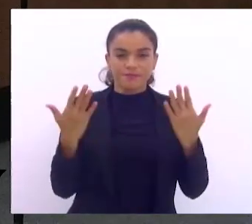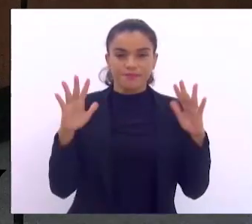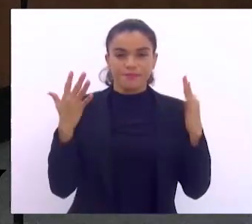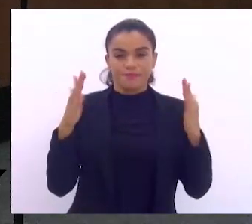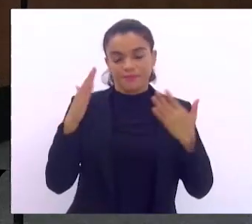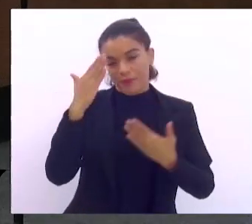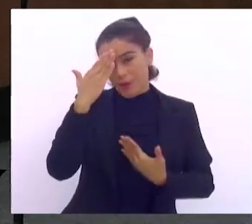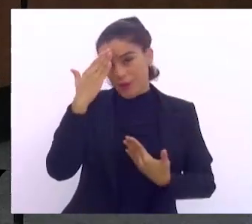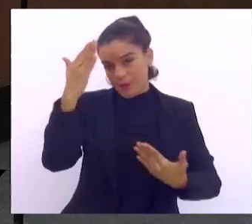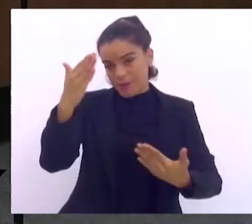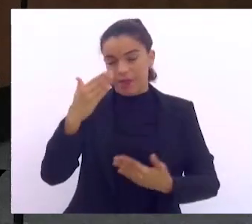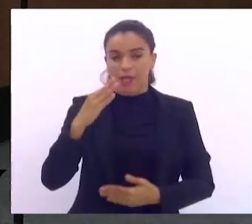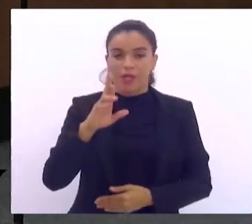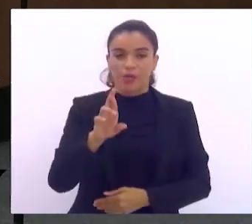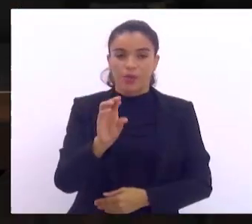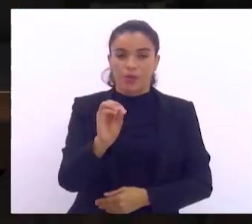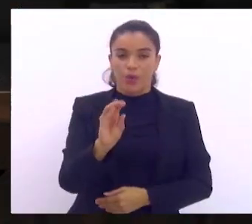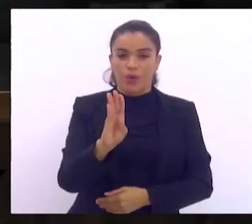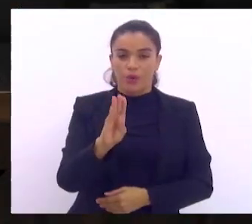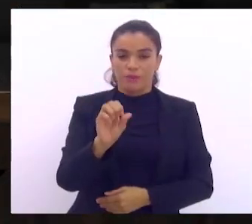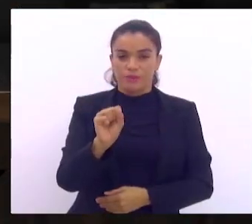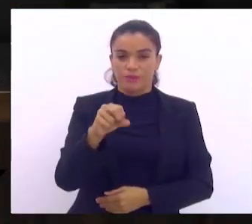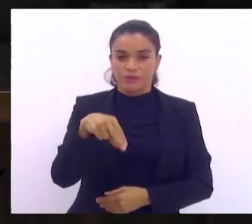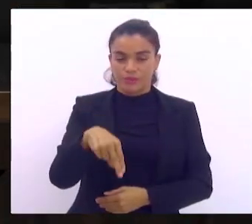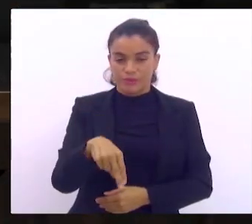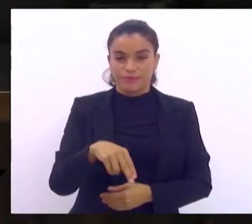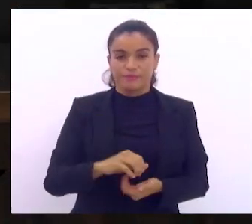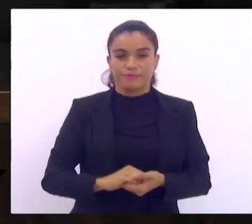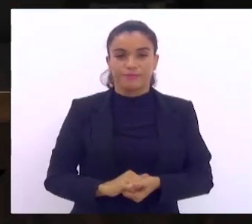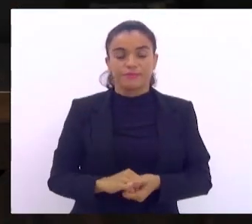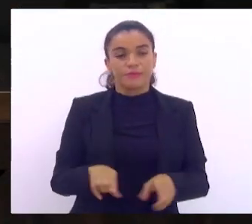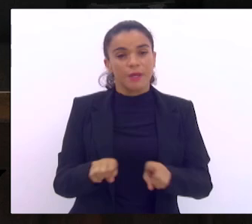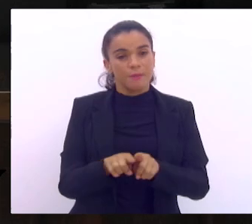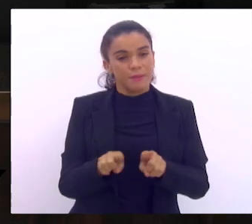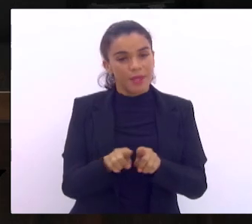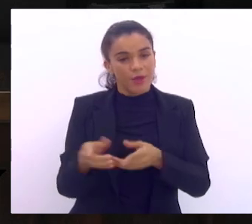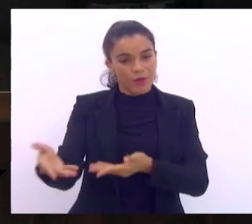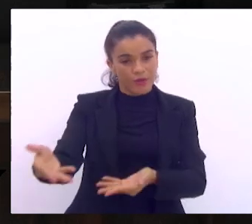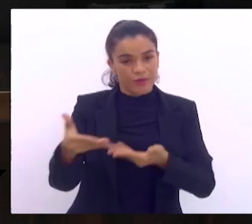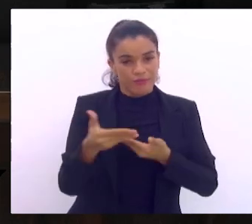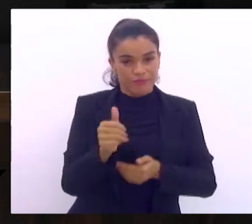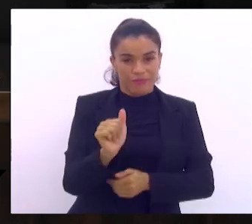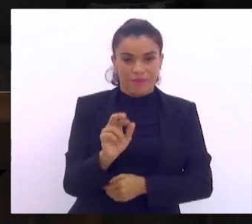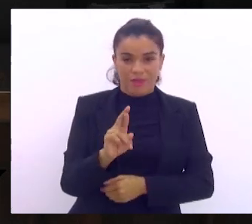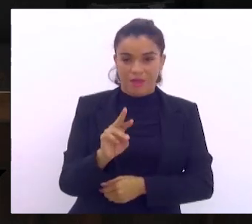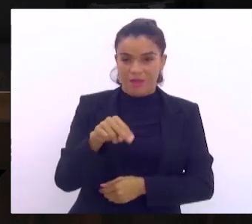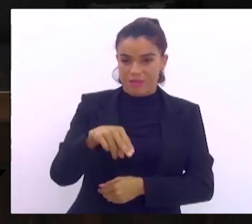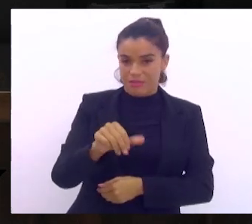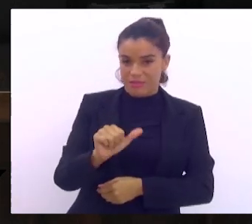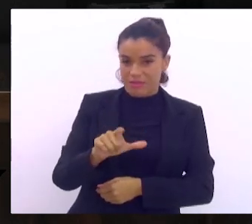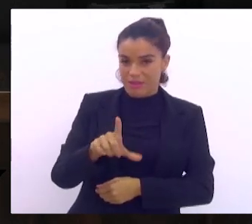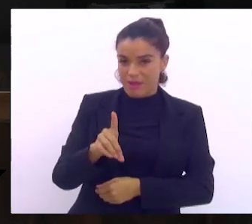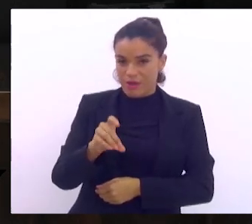Obrigado, Robson, pelas palavras. Convidar aqui o senhor Arnaldo de Oliveira, atleta olímpico.